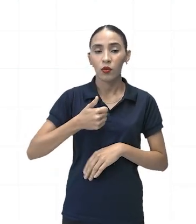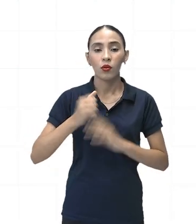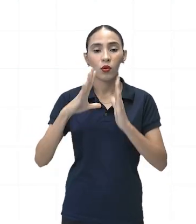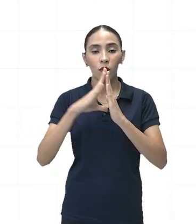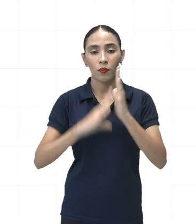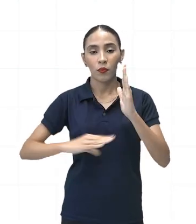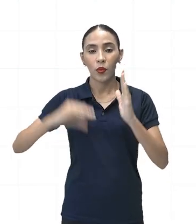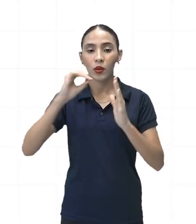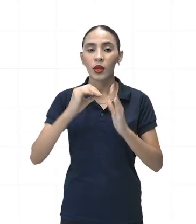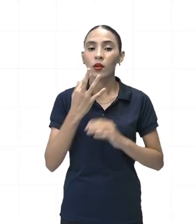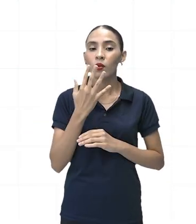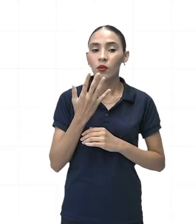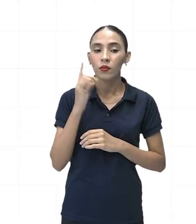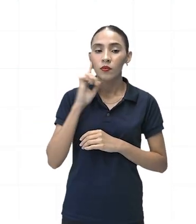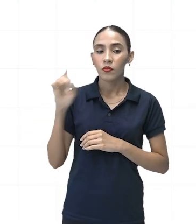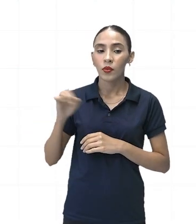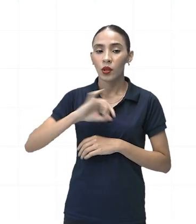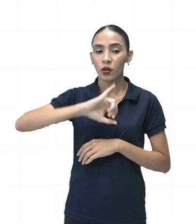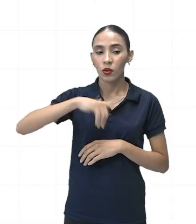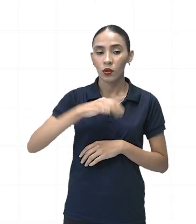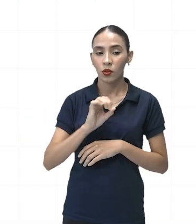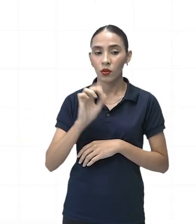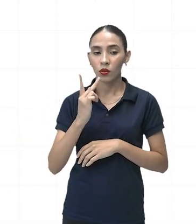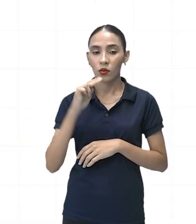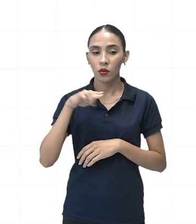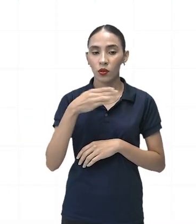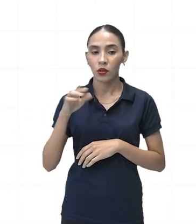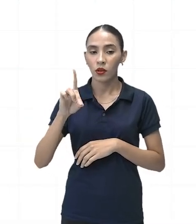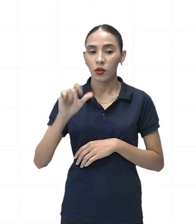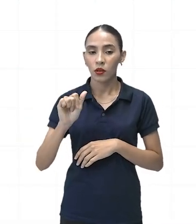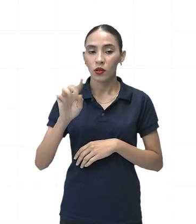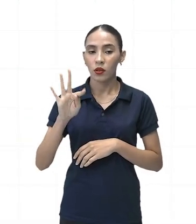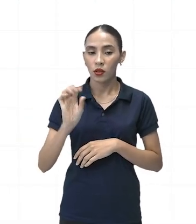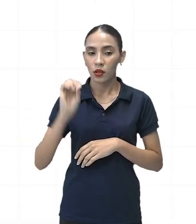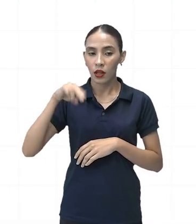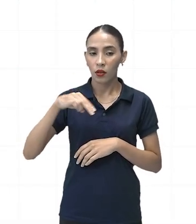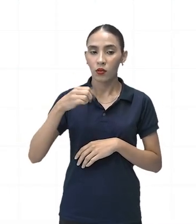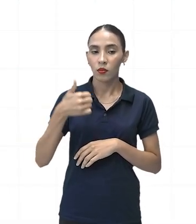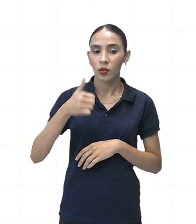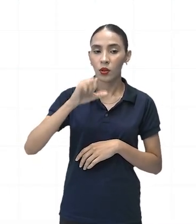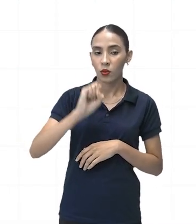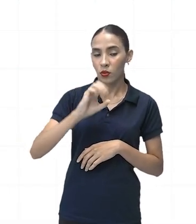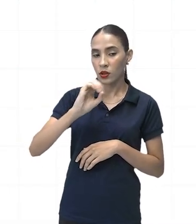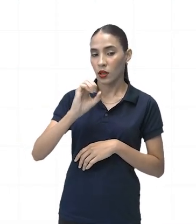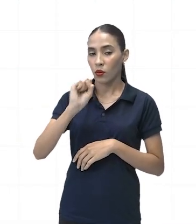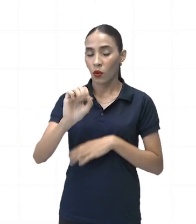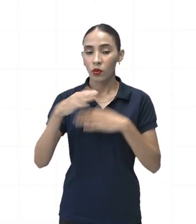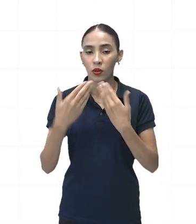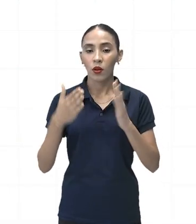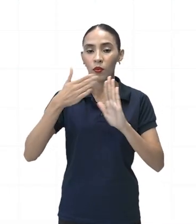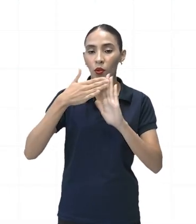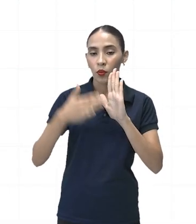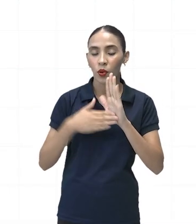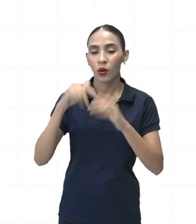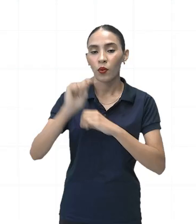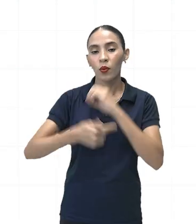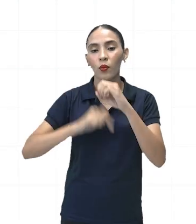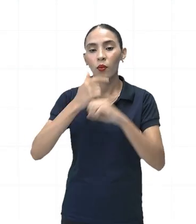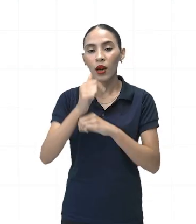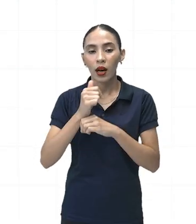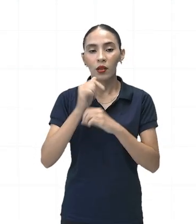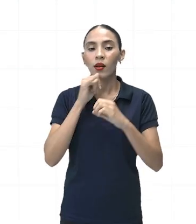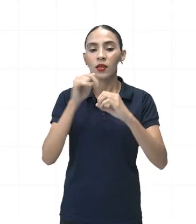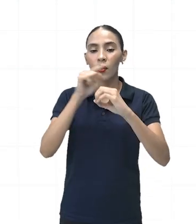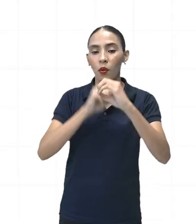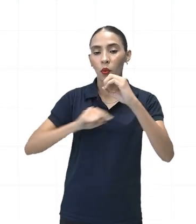representado mais à esquerda, é o de John Dalton, do ano de 1808. Nele, Dalton propôs o átomo como uma